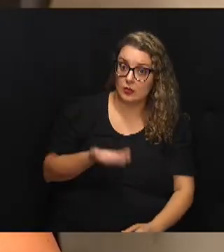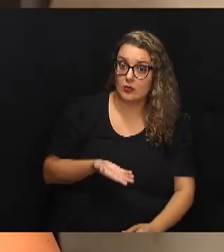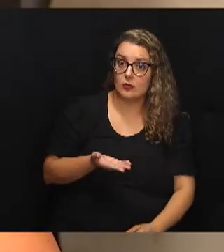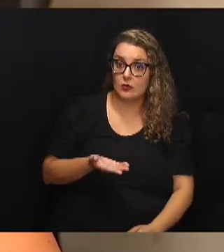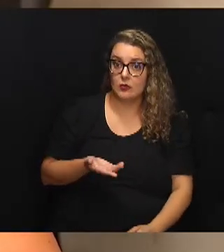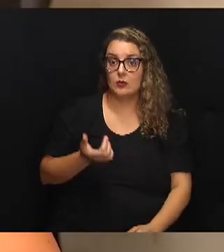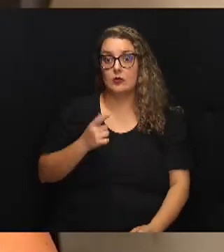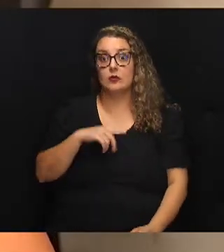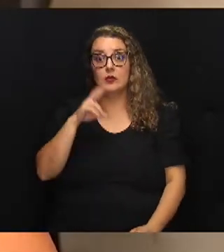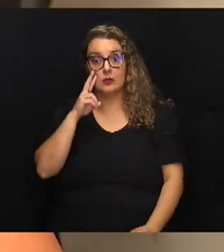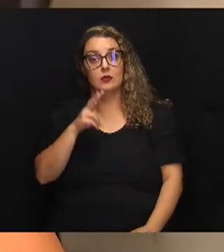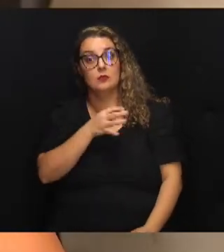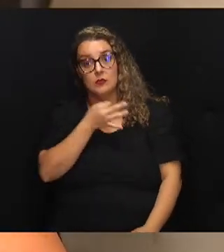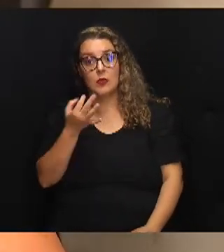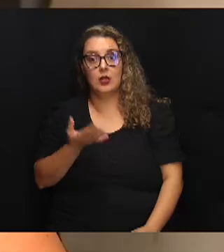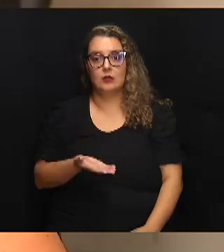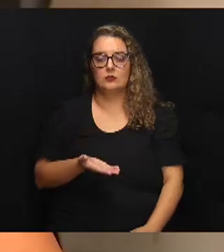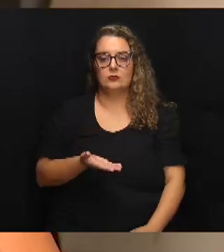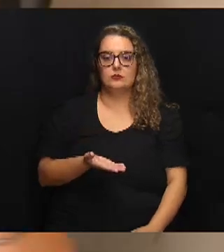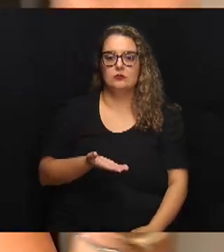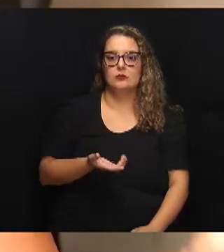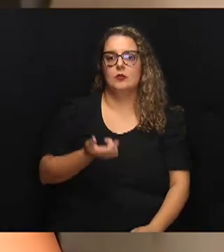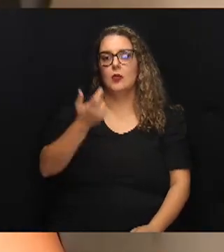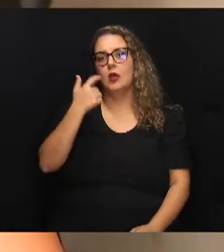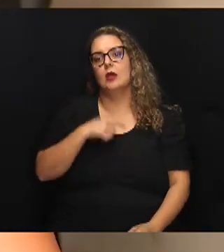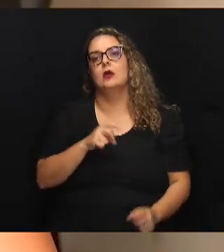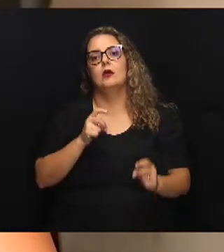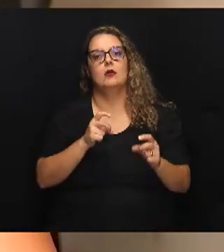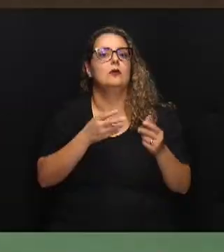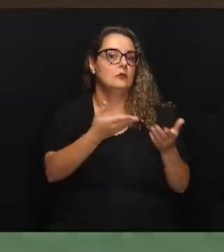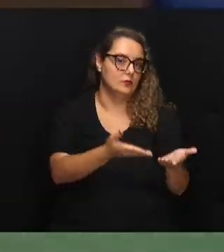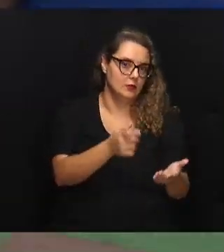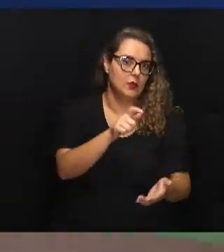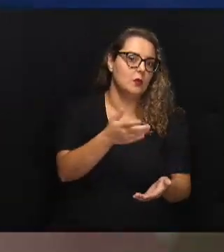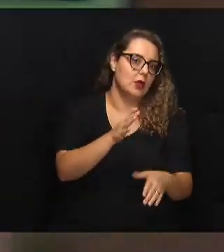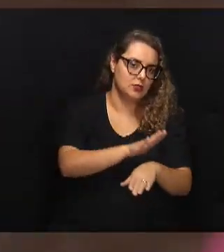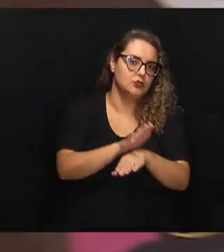tenho visto que é excelente. Então eu acabo sendo um vendedor para aquela pessoa.